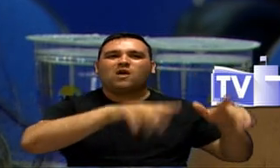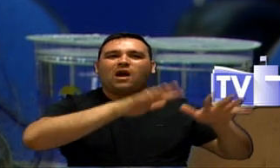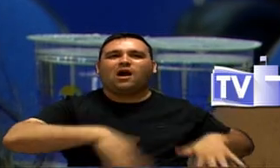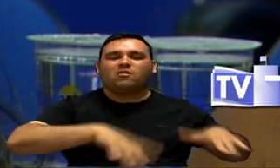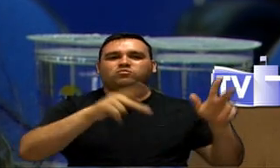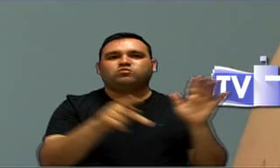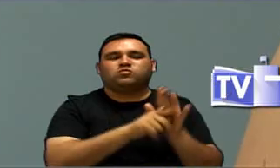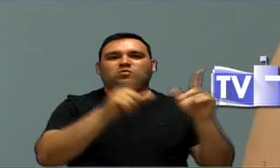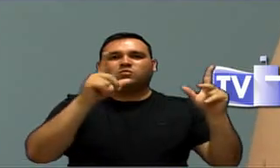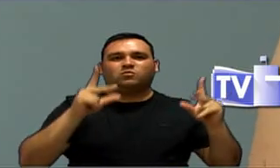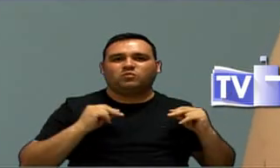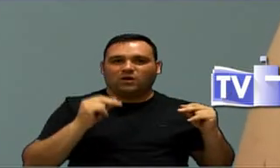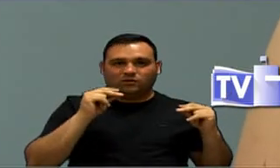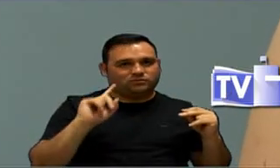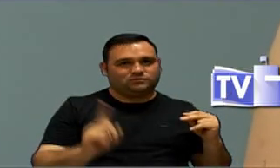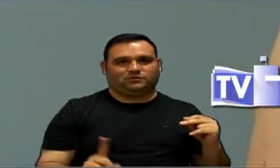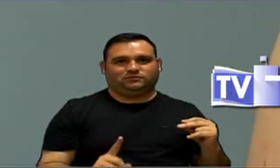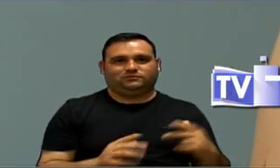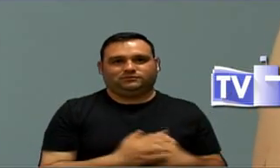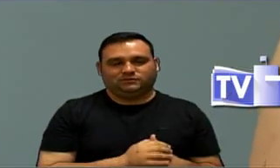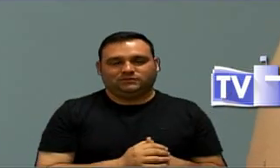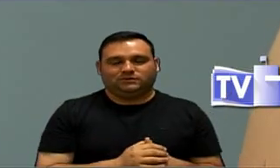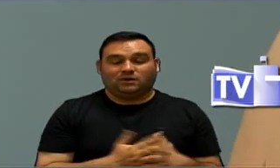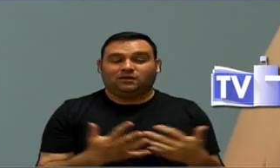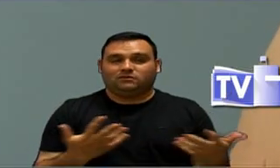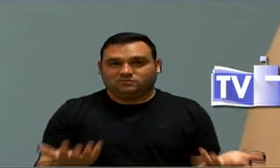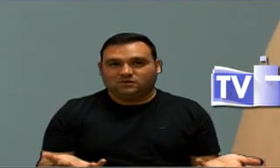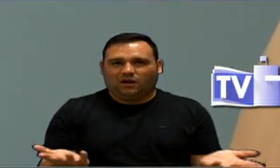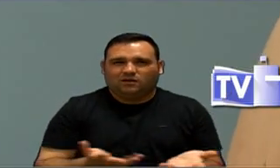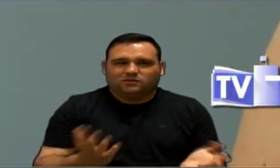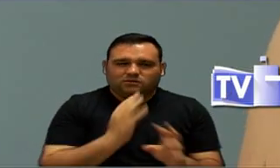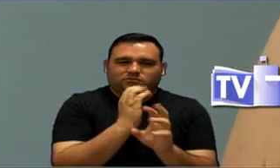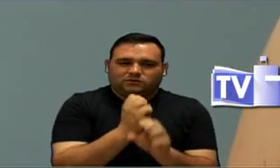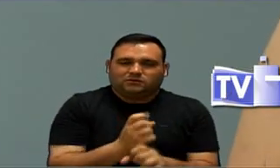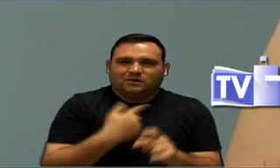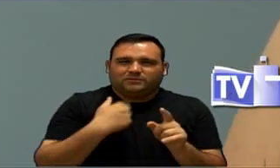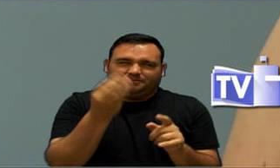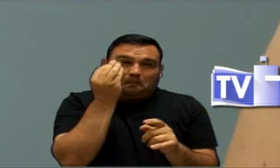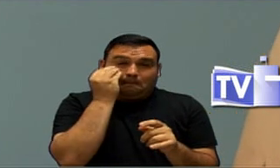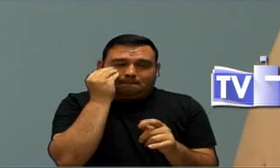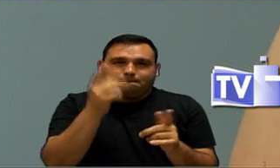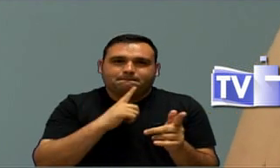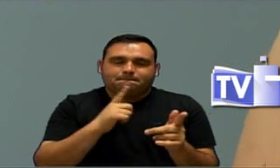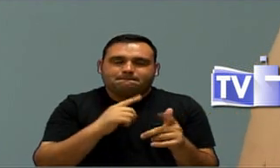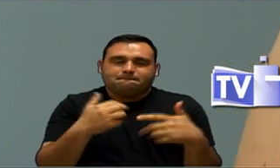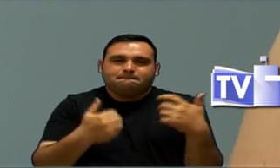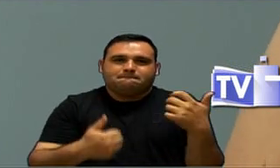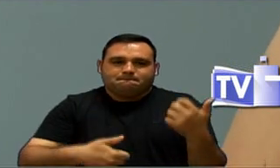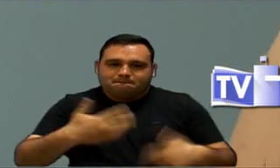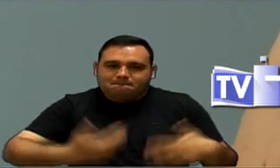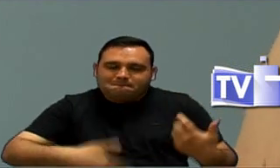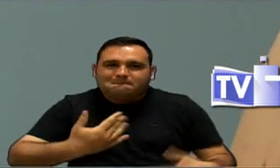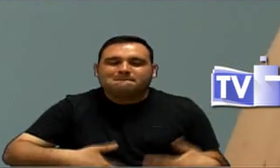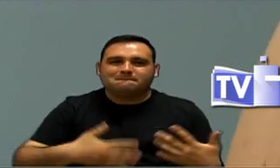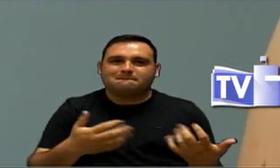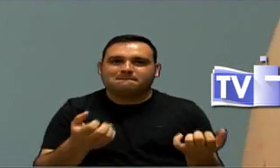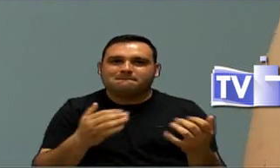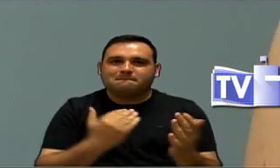deveria ser da mulher. Tá? Aí, esses dados que eu peguei, que eu vou tentar dar uma linhavada aqui,